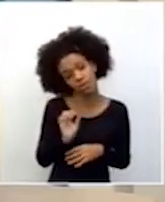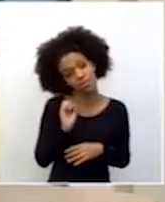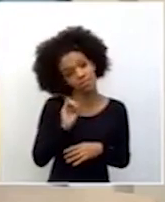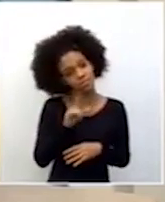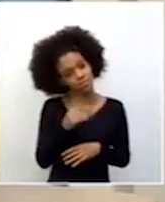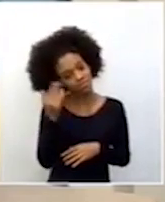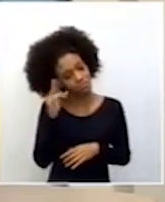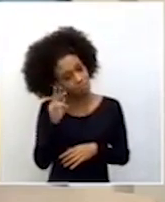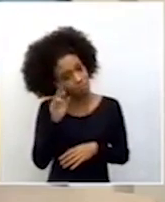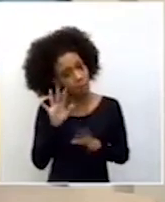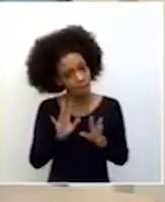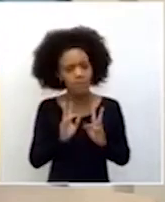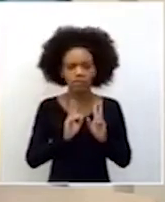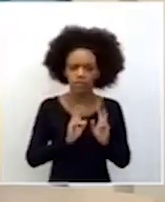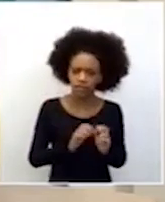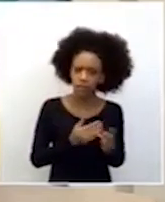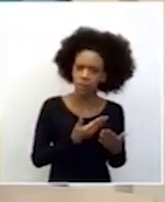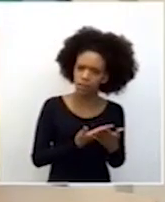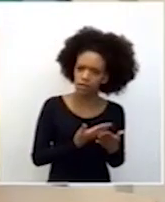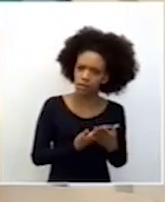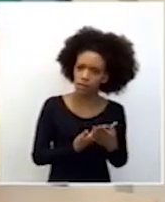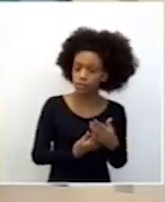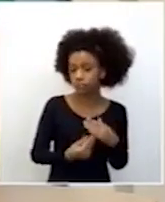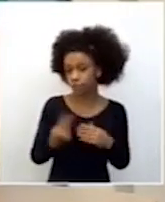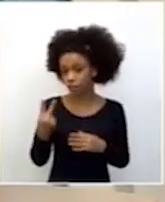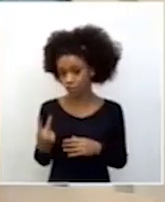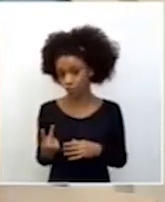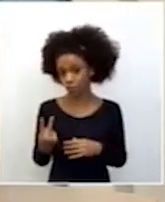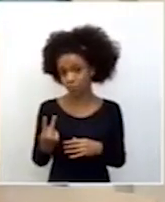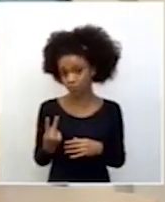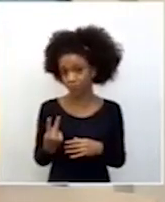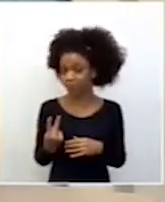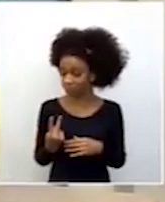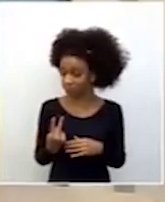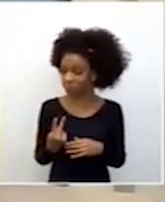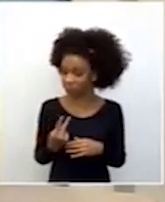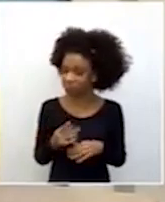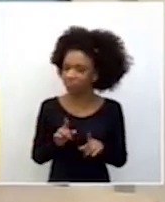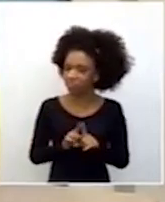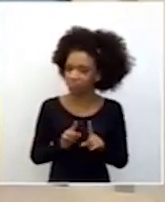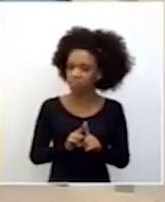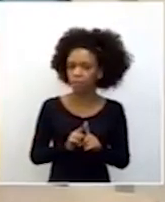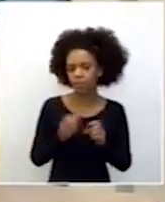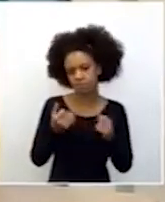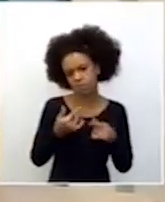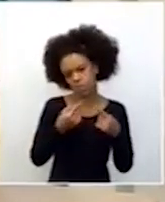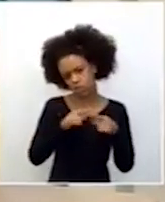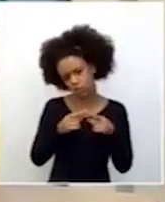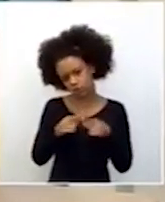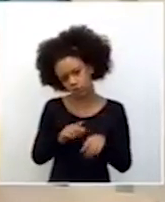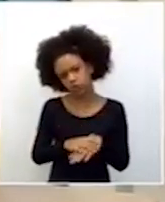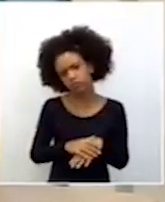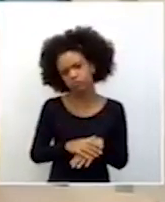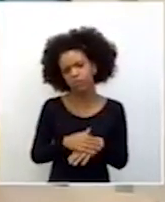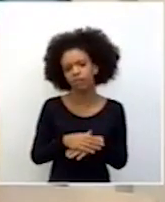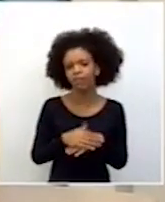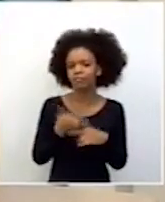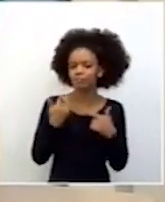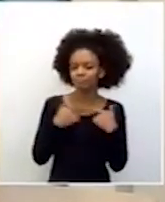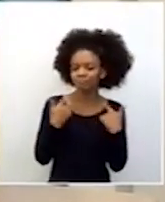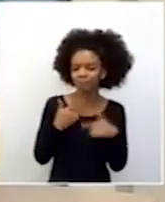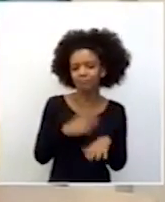era o tema também da nossa aula 2. Na aula 2 a gente também falou sobre críticas, ironia, humor, como reconhecer